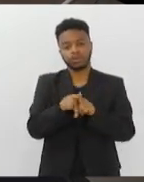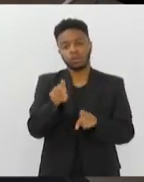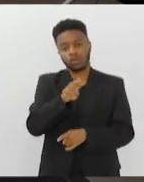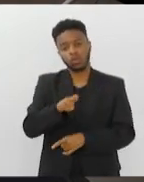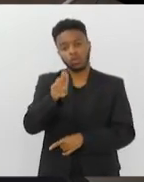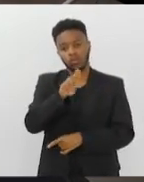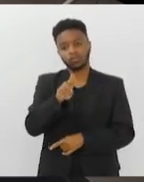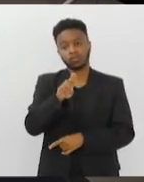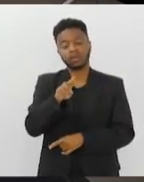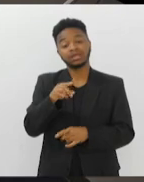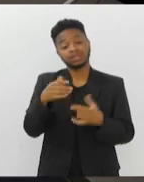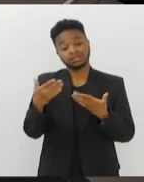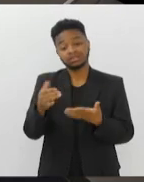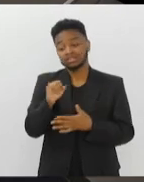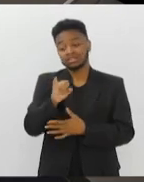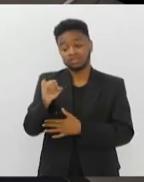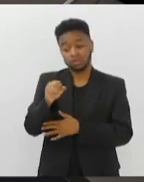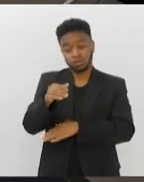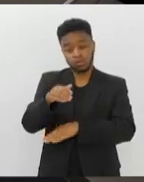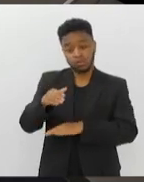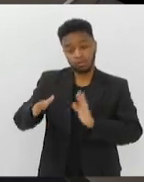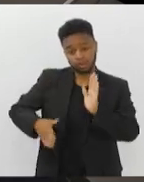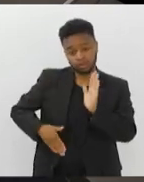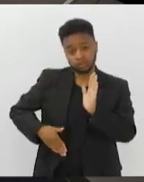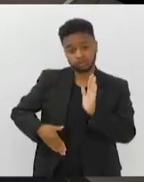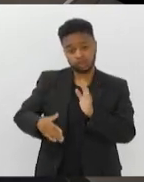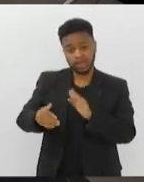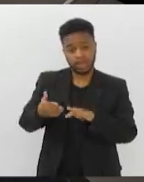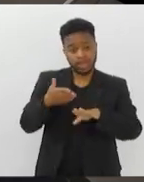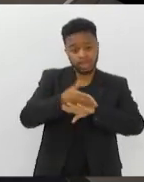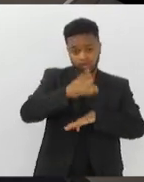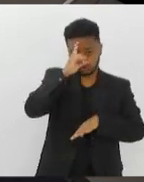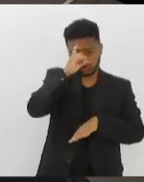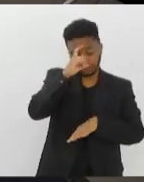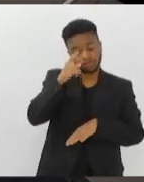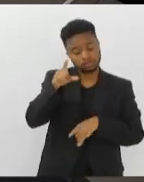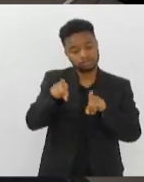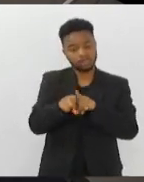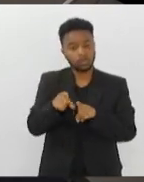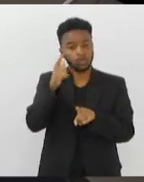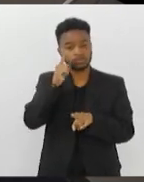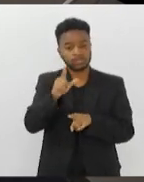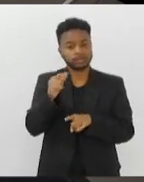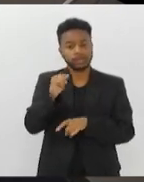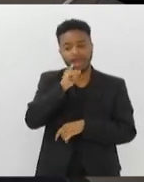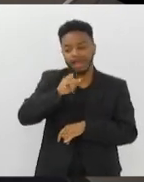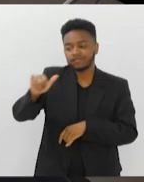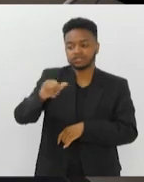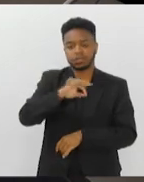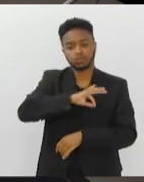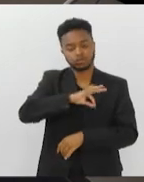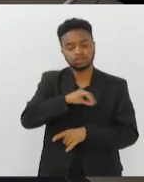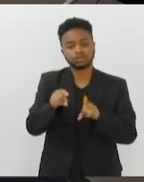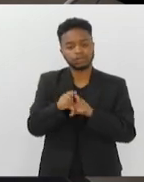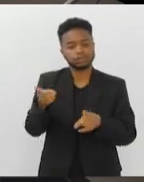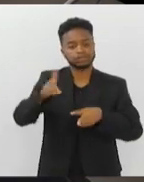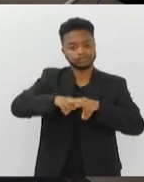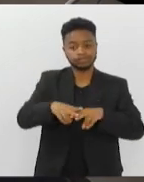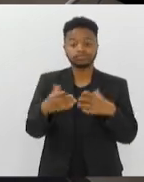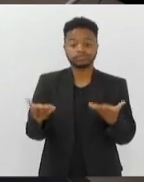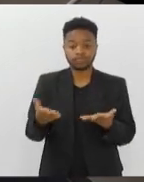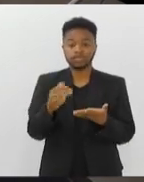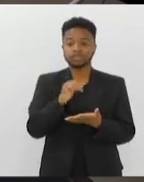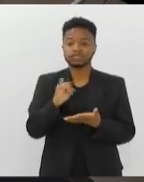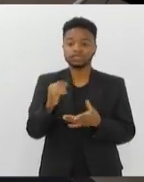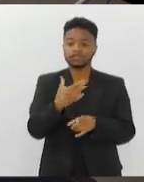certeza a polícia vai fazer a parte que é prender, fazer a prisão do elemento. É importante demais esse projeto e hoje, com essa vitória, a gente conseguindo